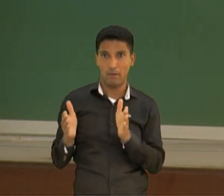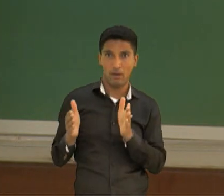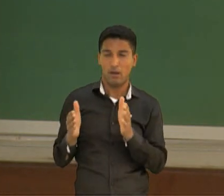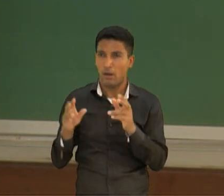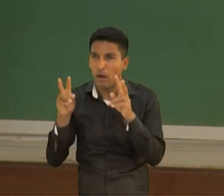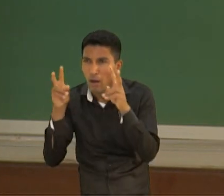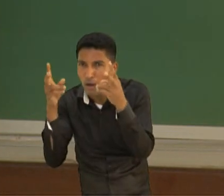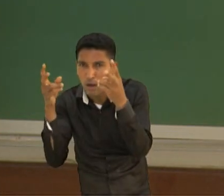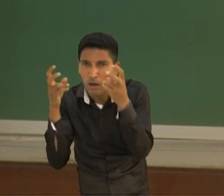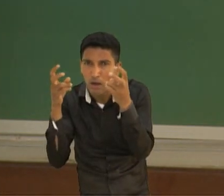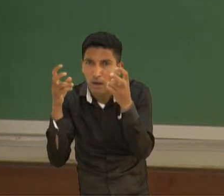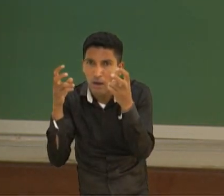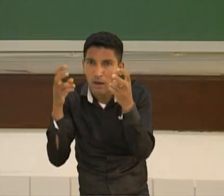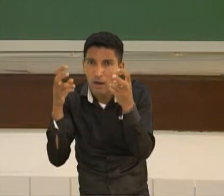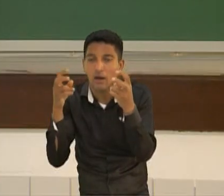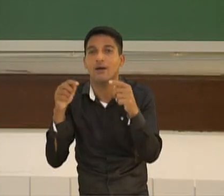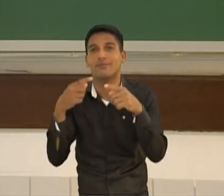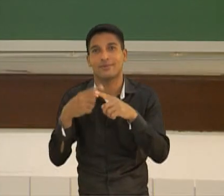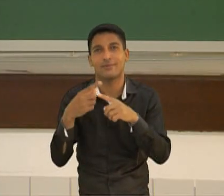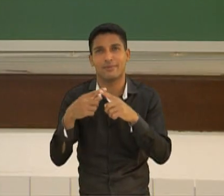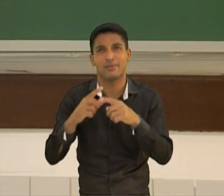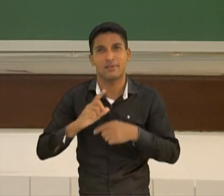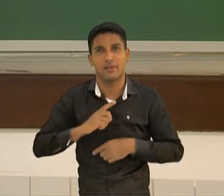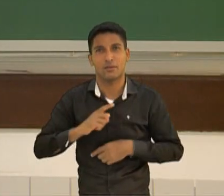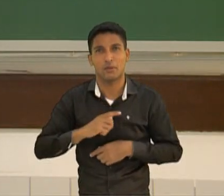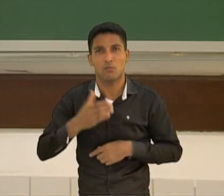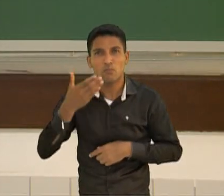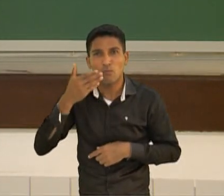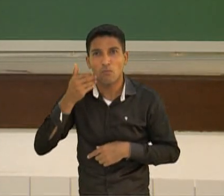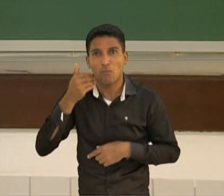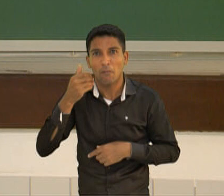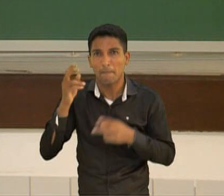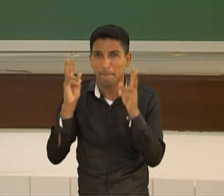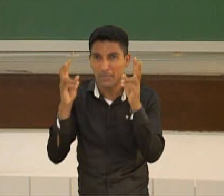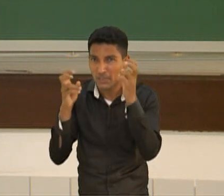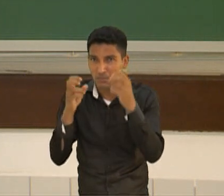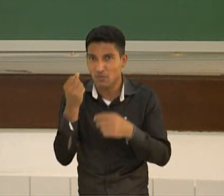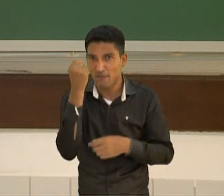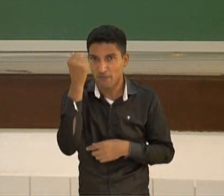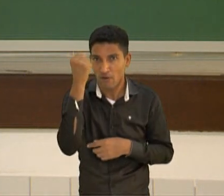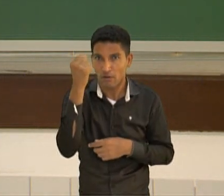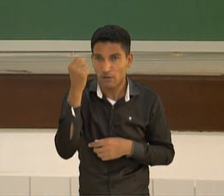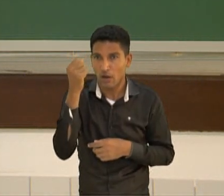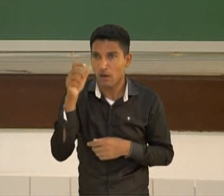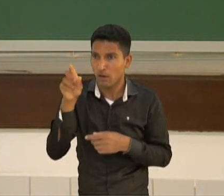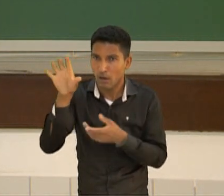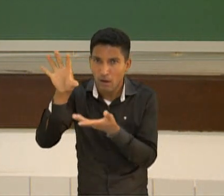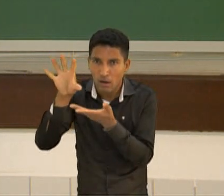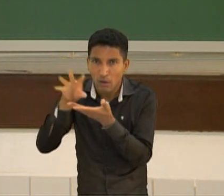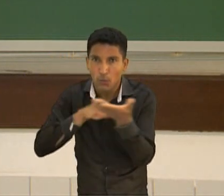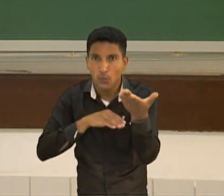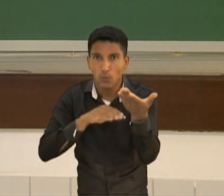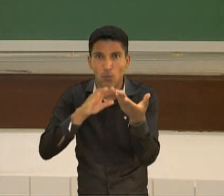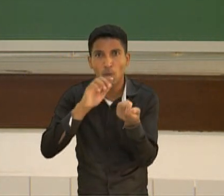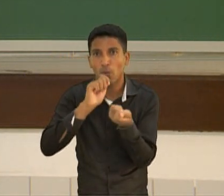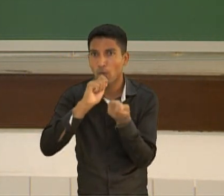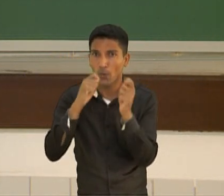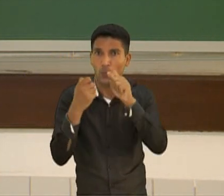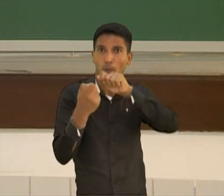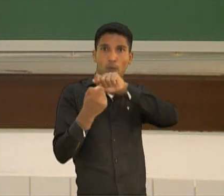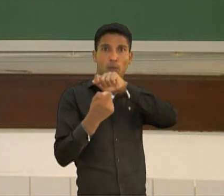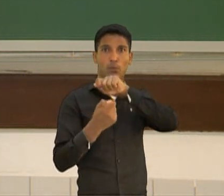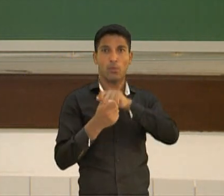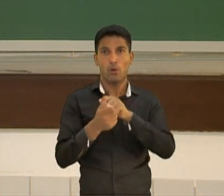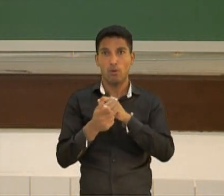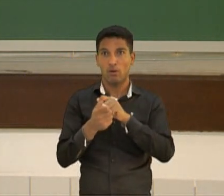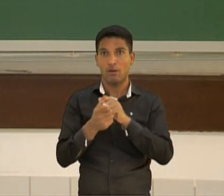olhar artístico muito forte, não é verdade? E é isso que é interessante na arte, gente, é você ter essas inspirações,